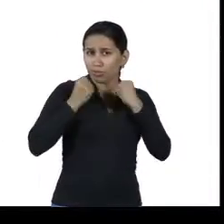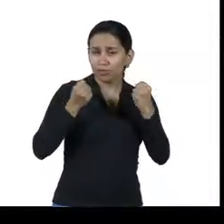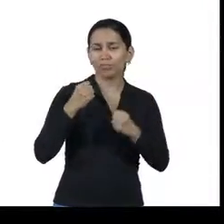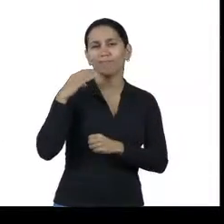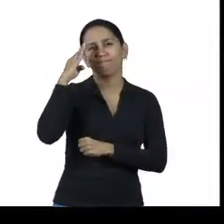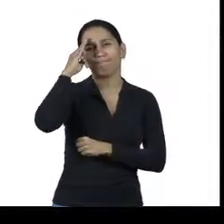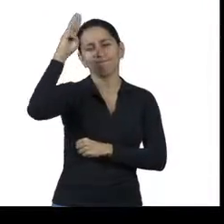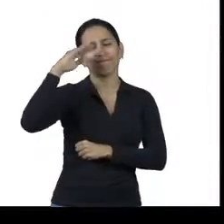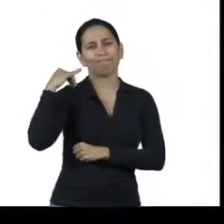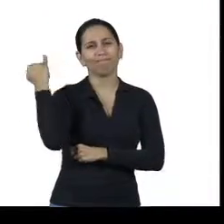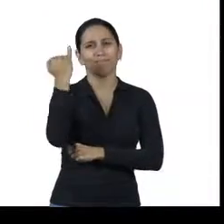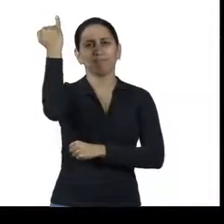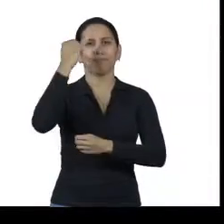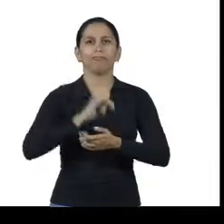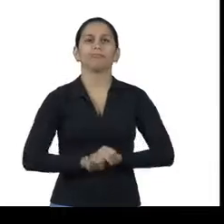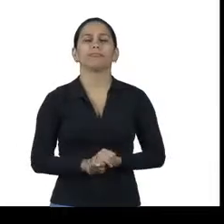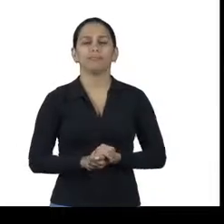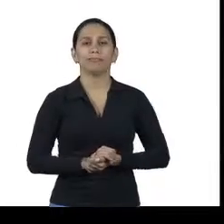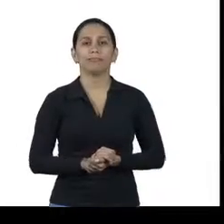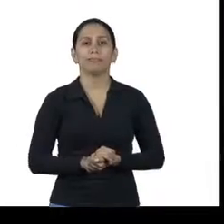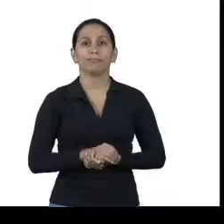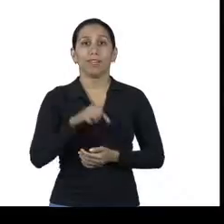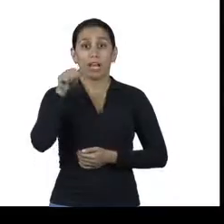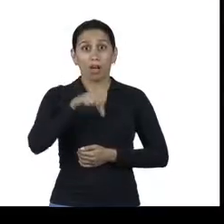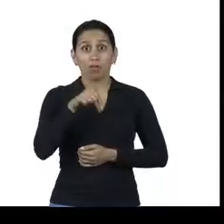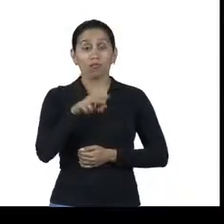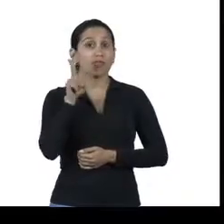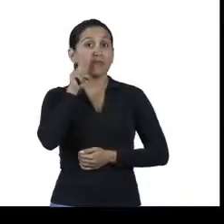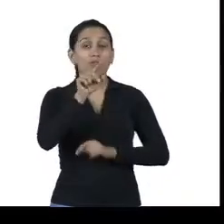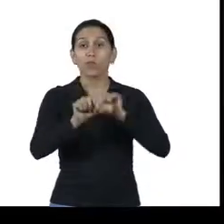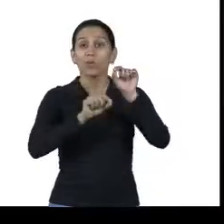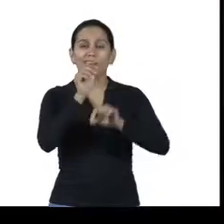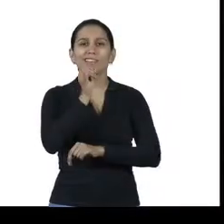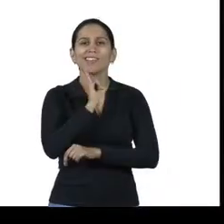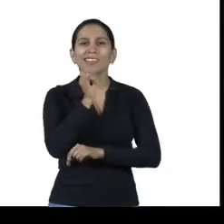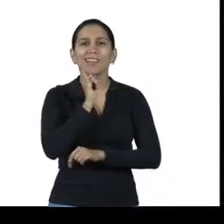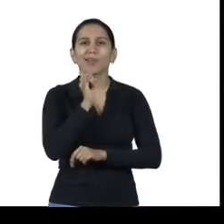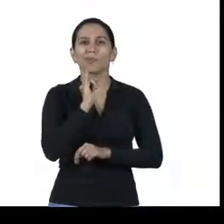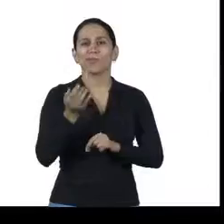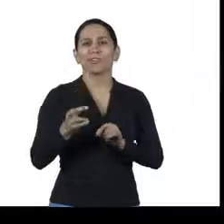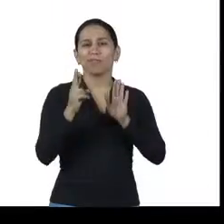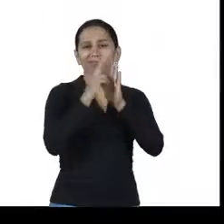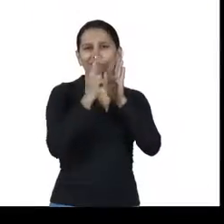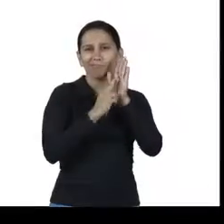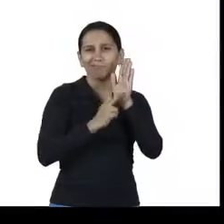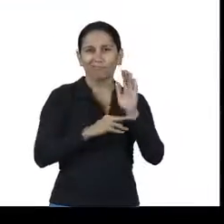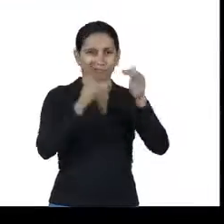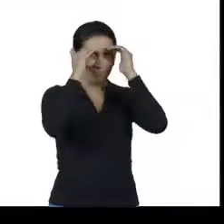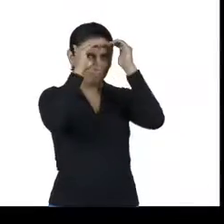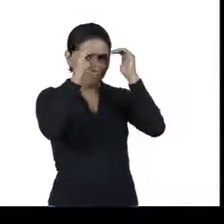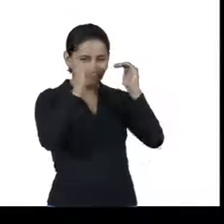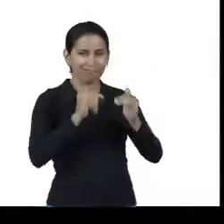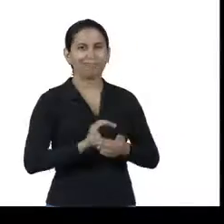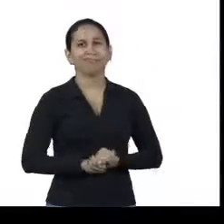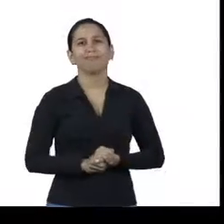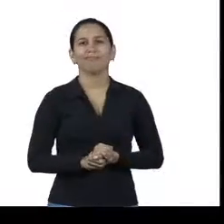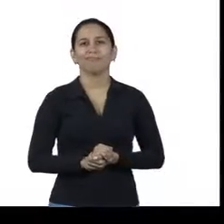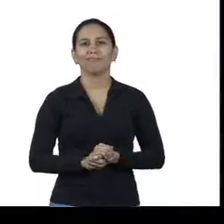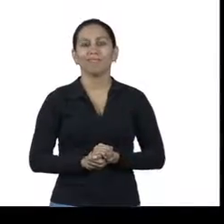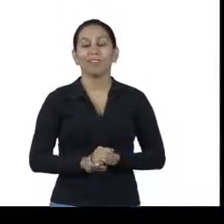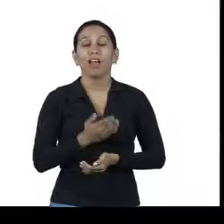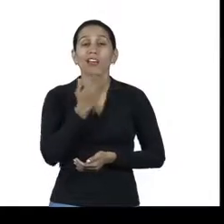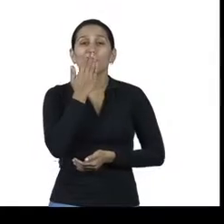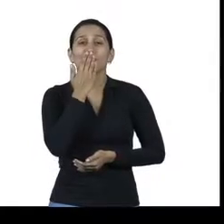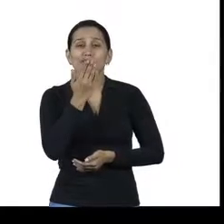Tela de transição. Neste episódio, vimos exemplos de medidas de proteção, a importância dos equipamentos de